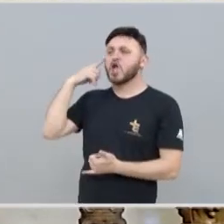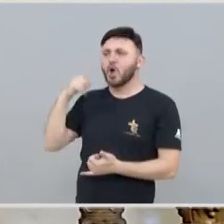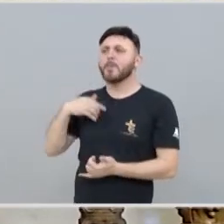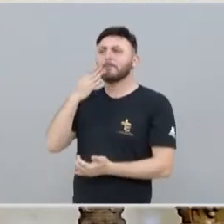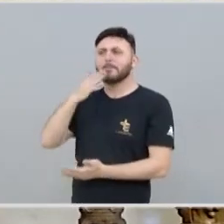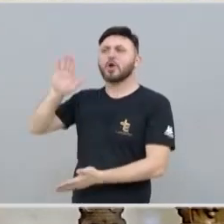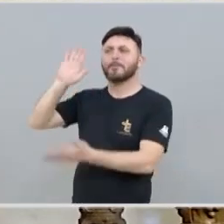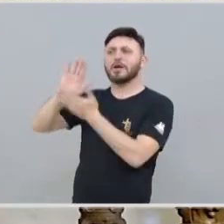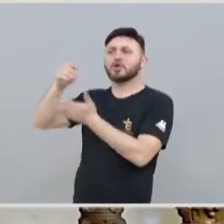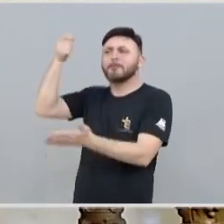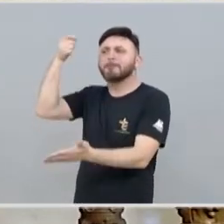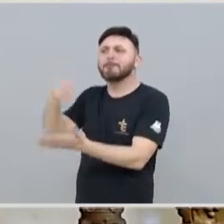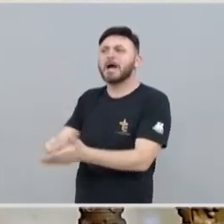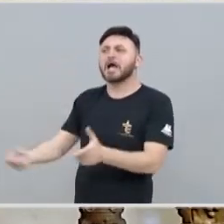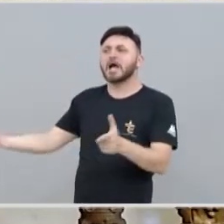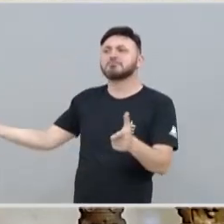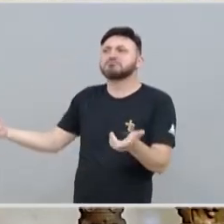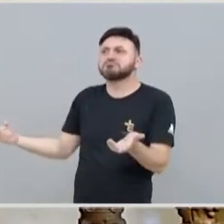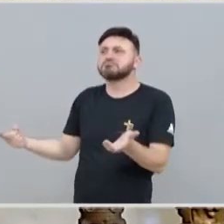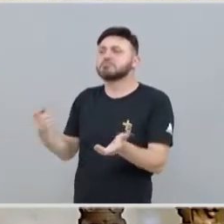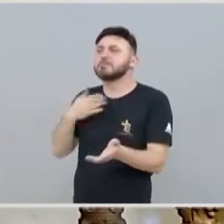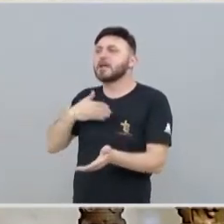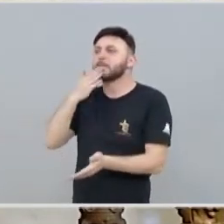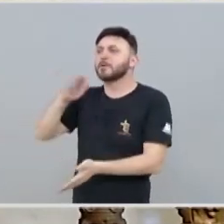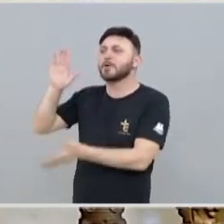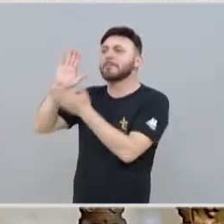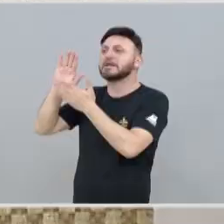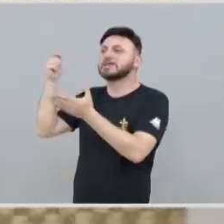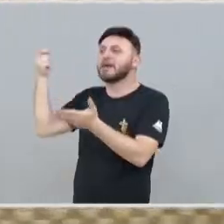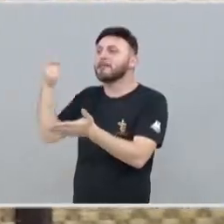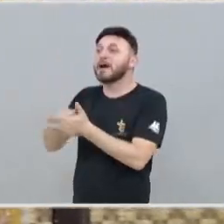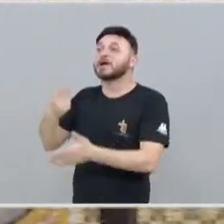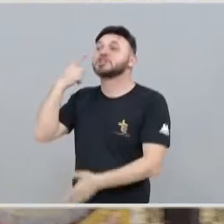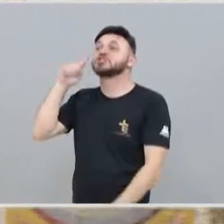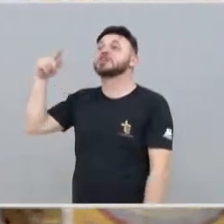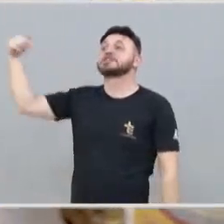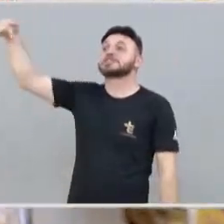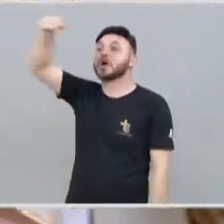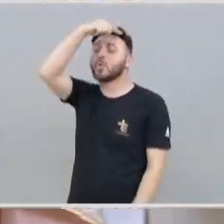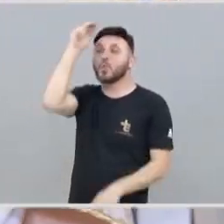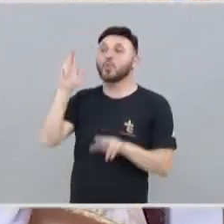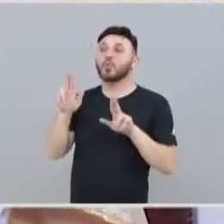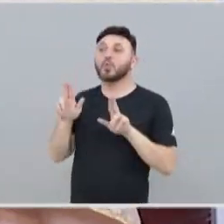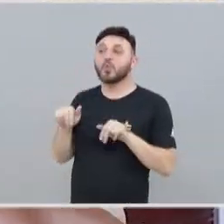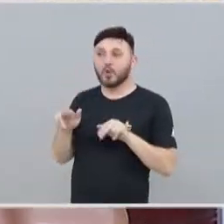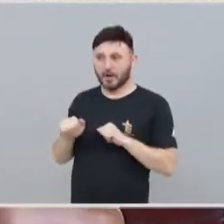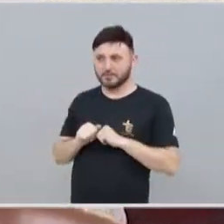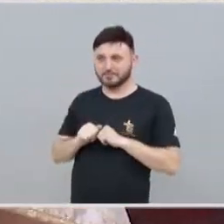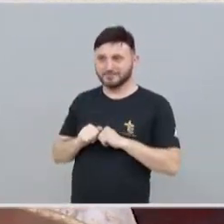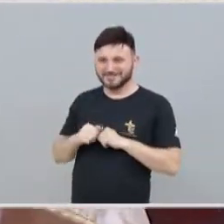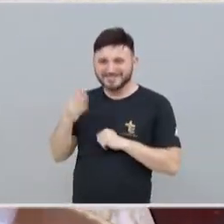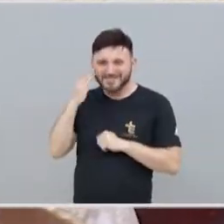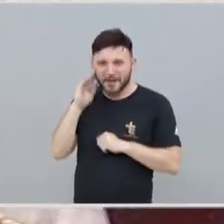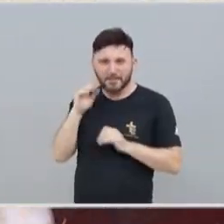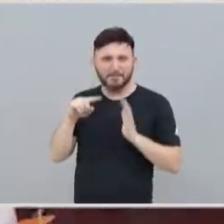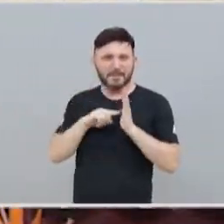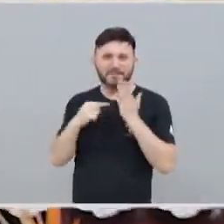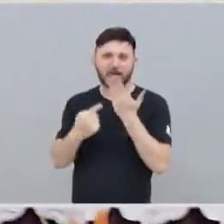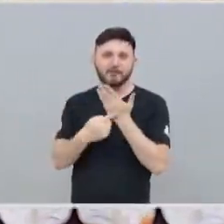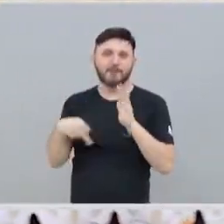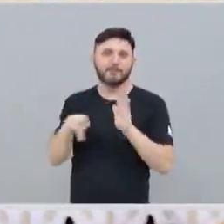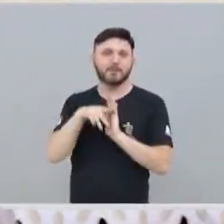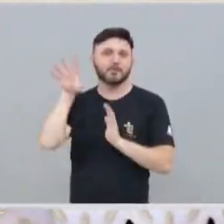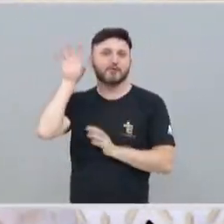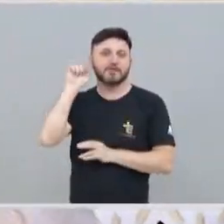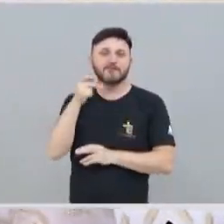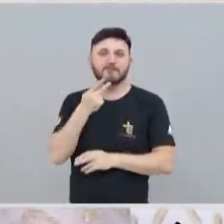pois é dia de todos os santos e por que a igreja reúne na nossa